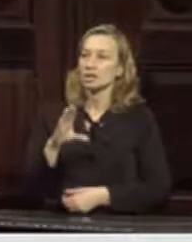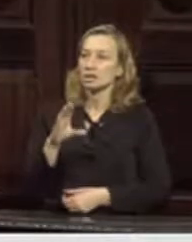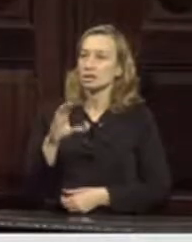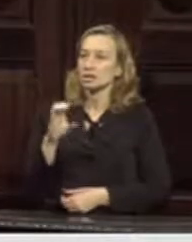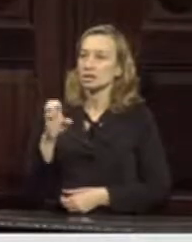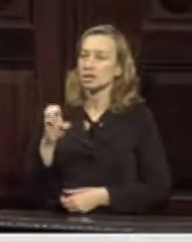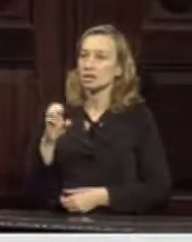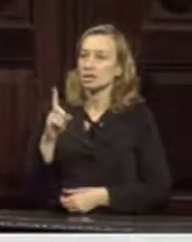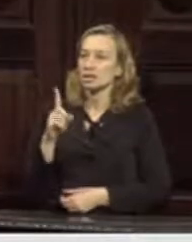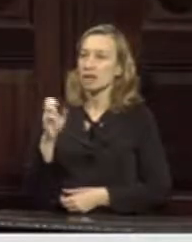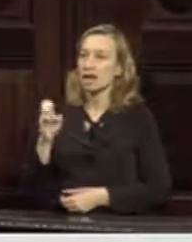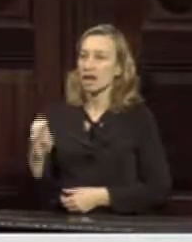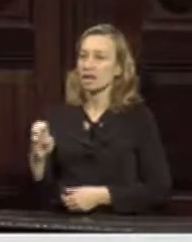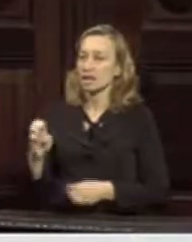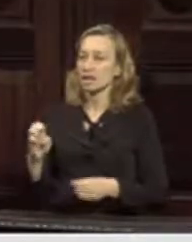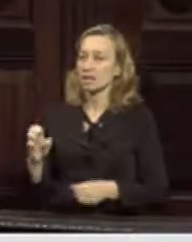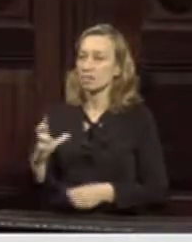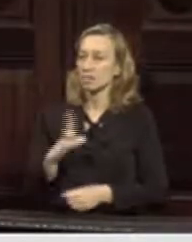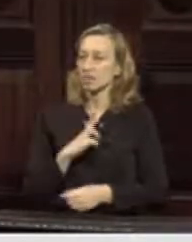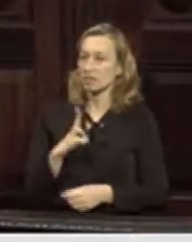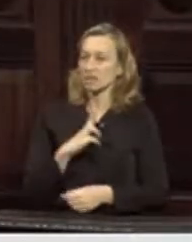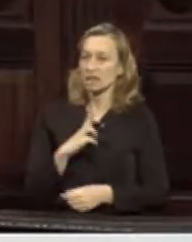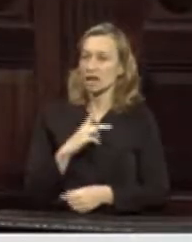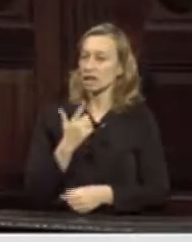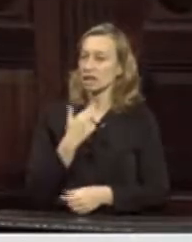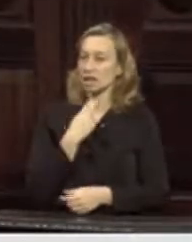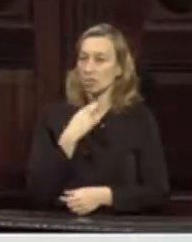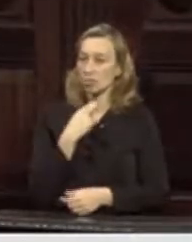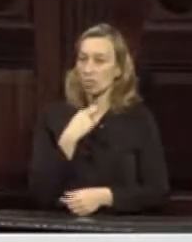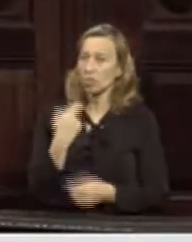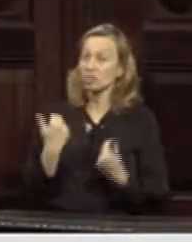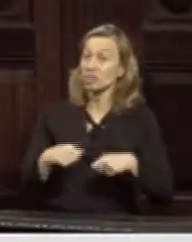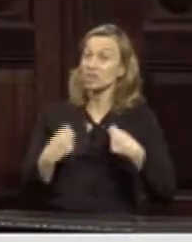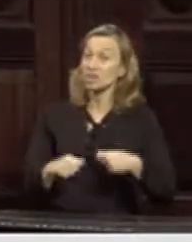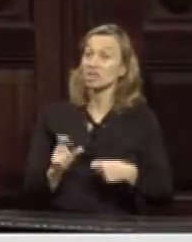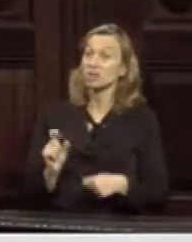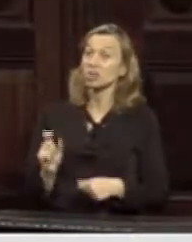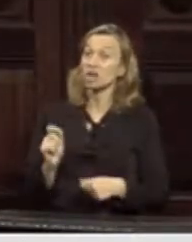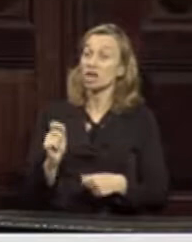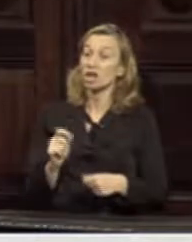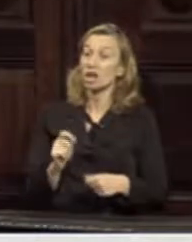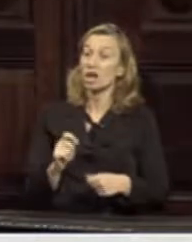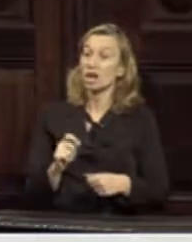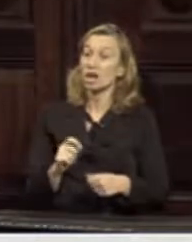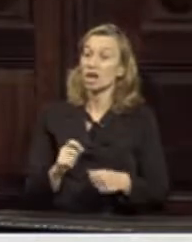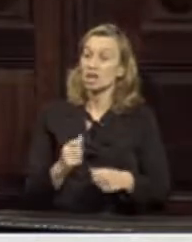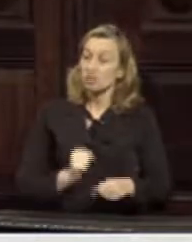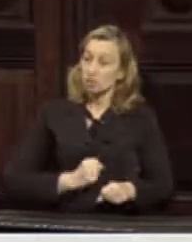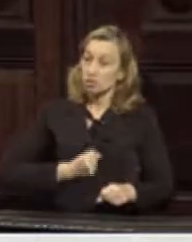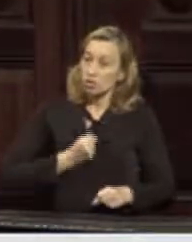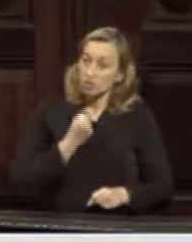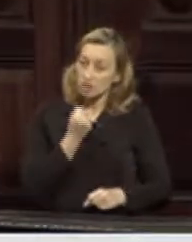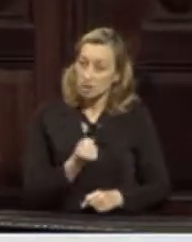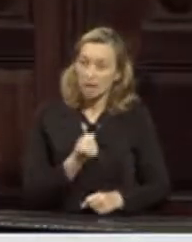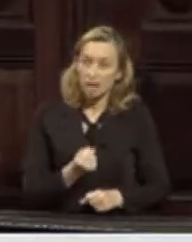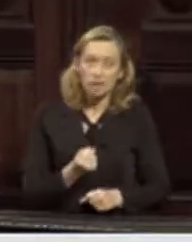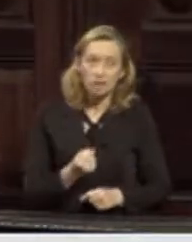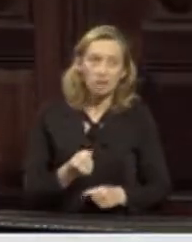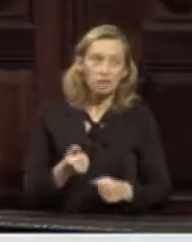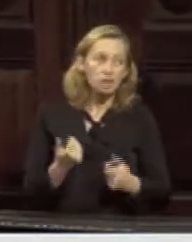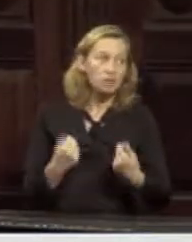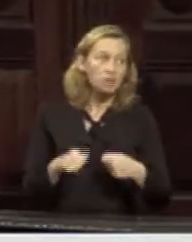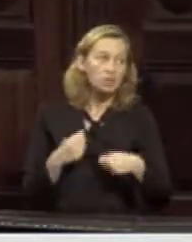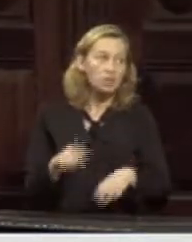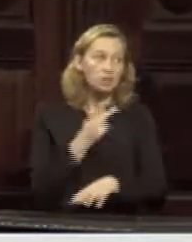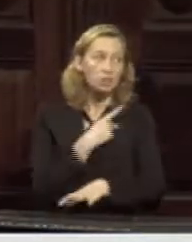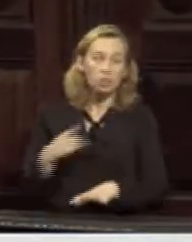nós temos demonstrações as mais claras de que é preciso resistir. É preciso, portanto,